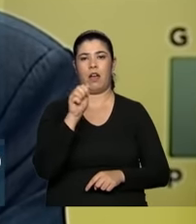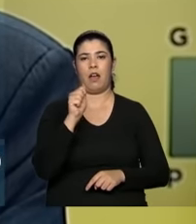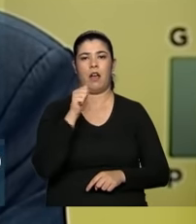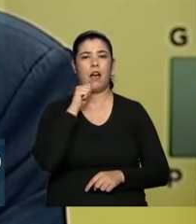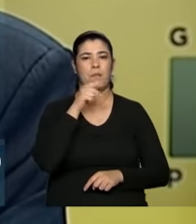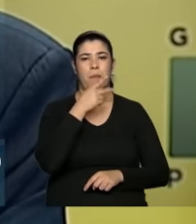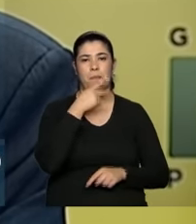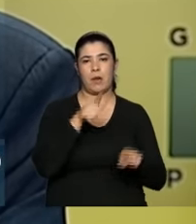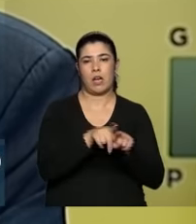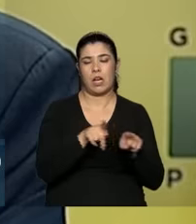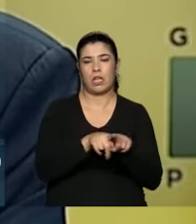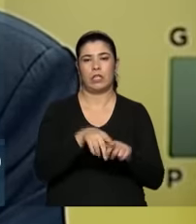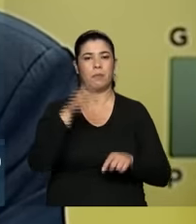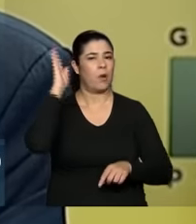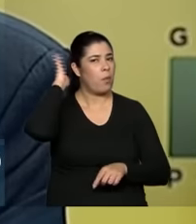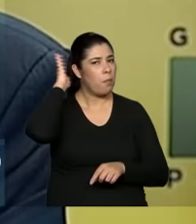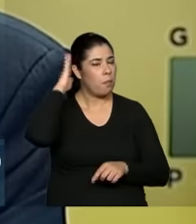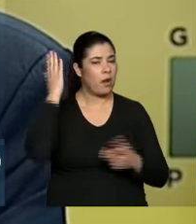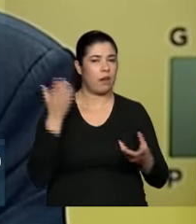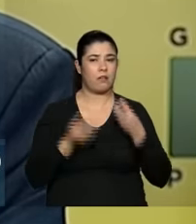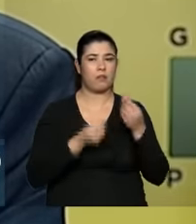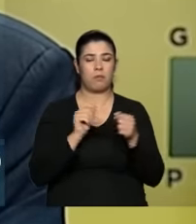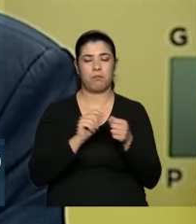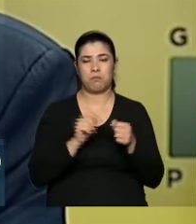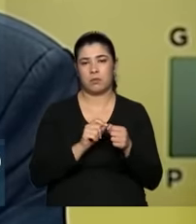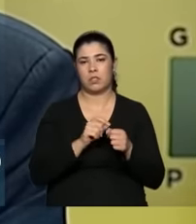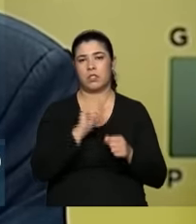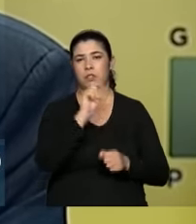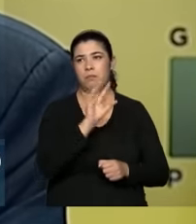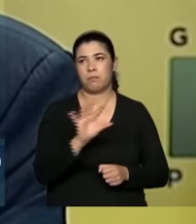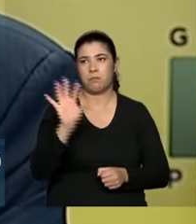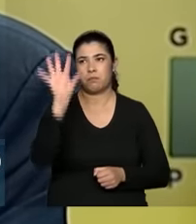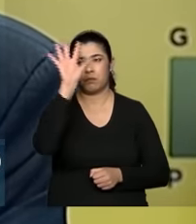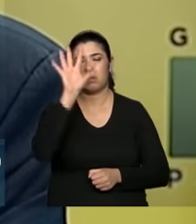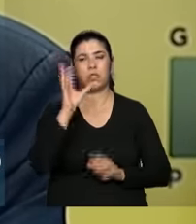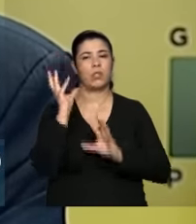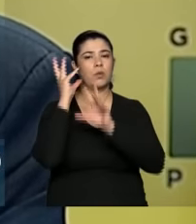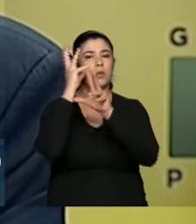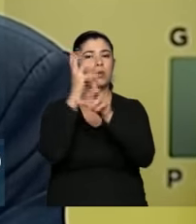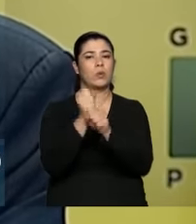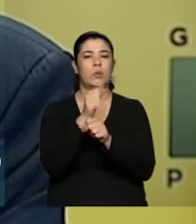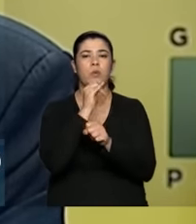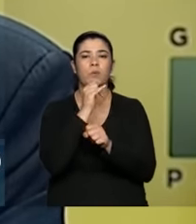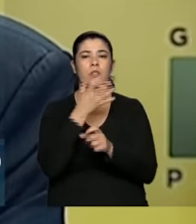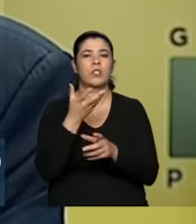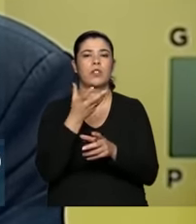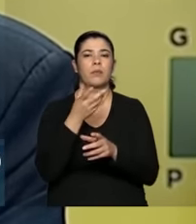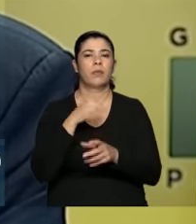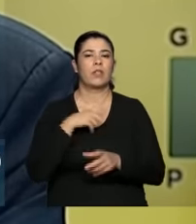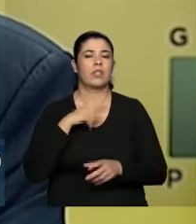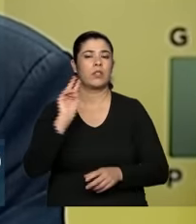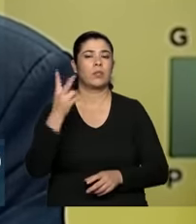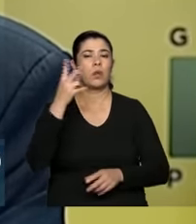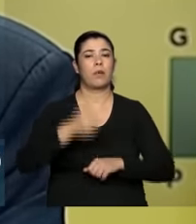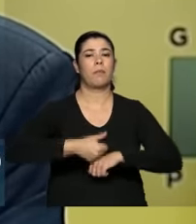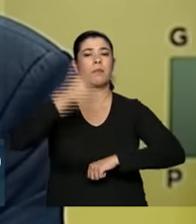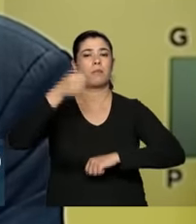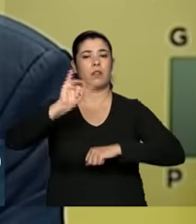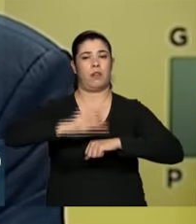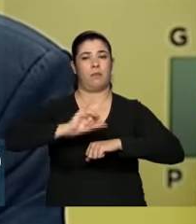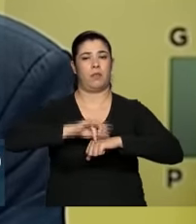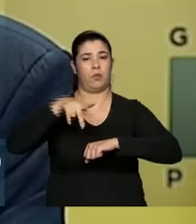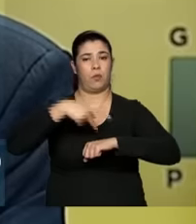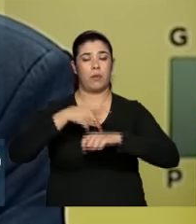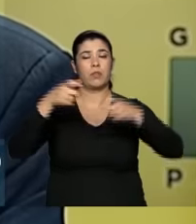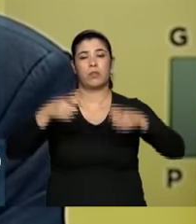de terreno como o Pará, o que um estado da relevância histórica da Bahia, onde está a primeira capital do país,